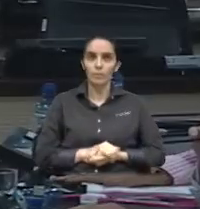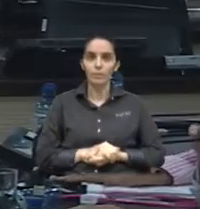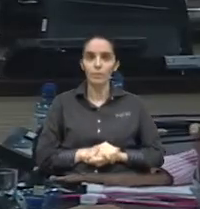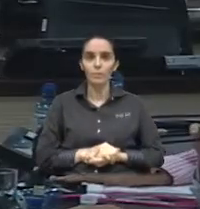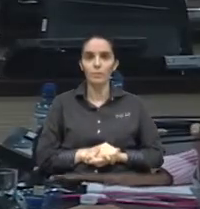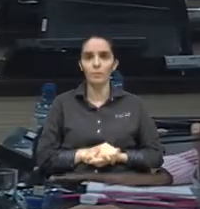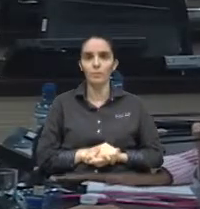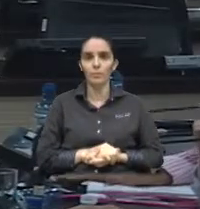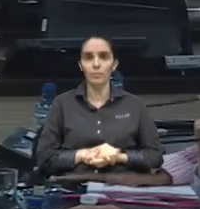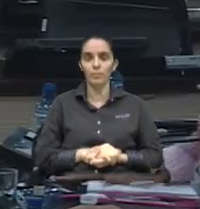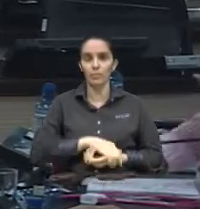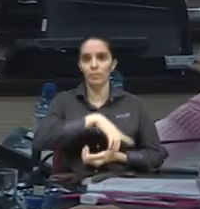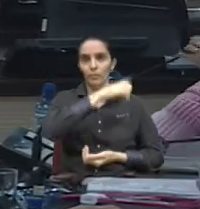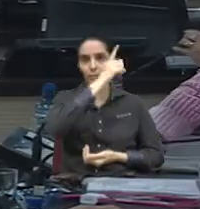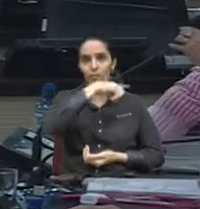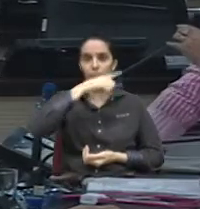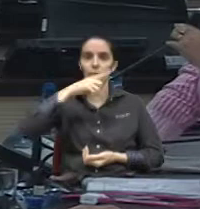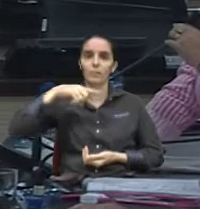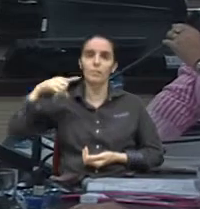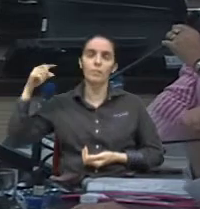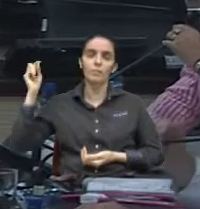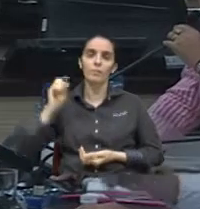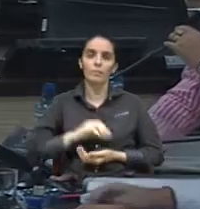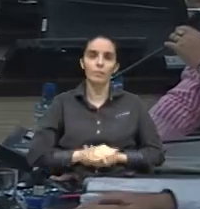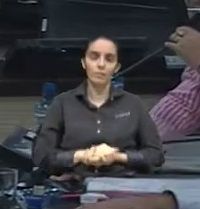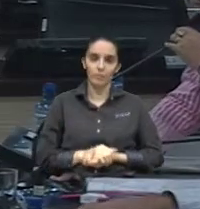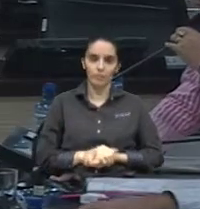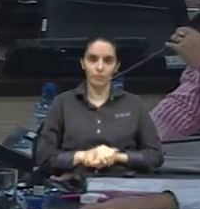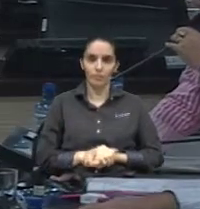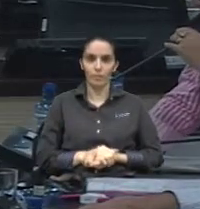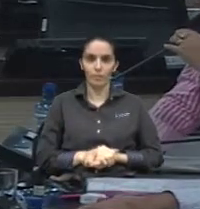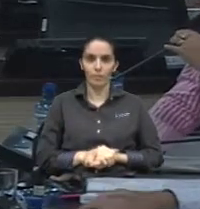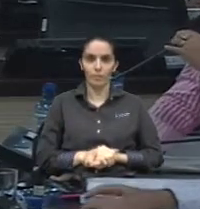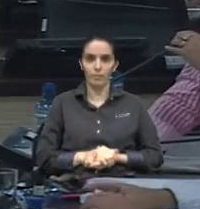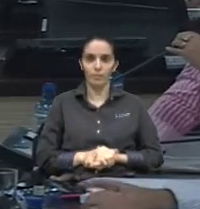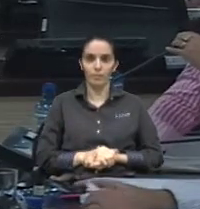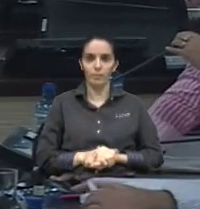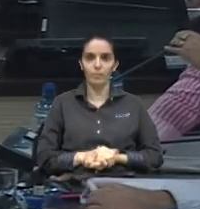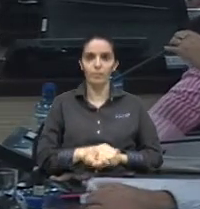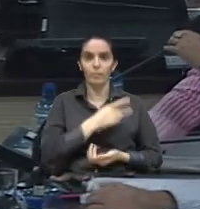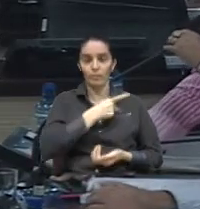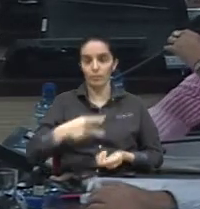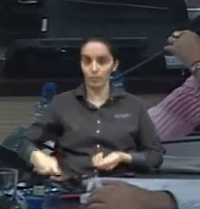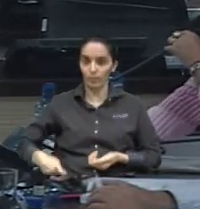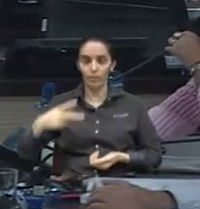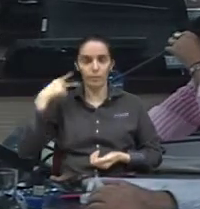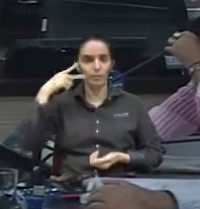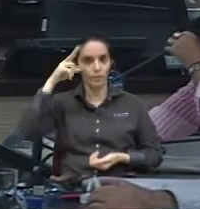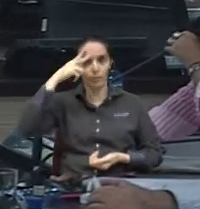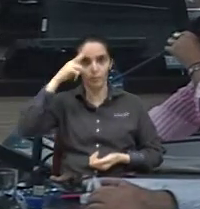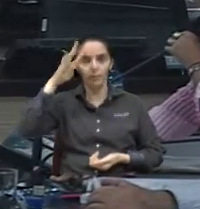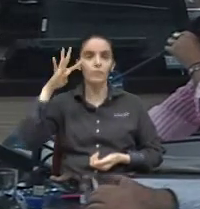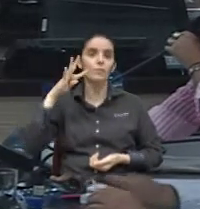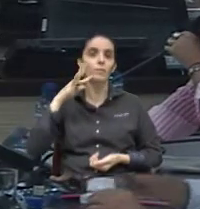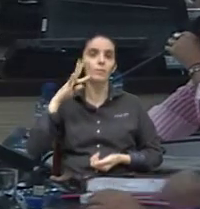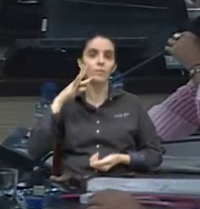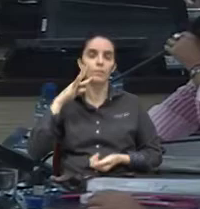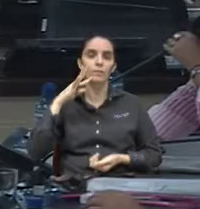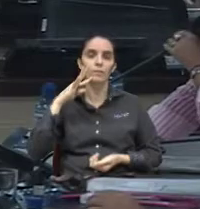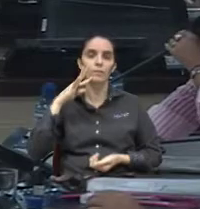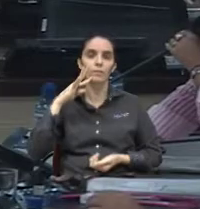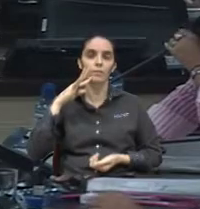ordem, senhor presidente. Questão de ordem, vereadora Mayra Costa. Senhor presidente, nobres colegas, lembrar, quarta-feira